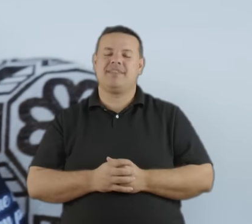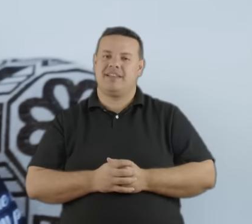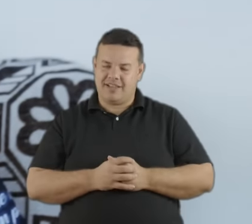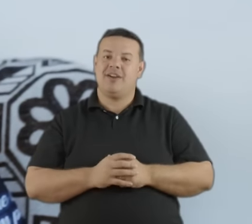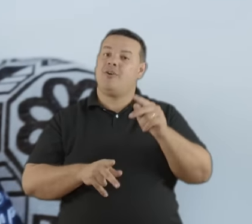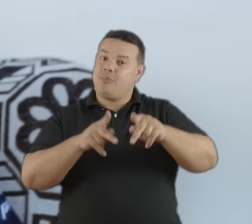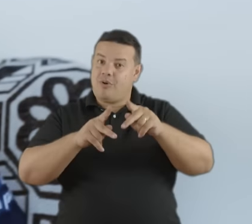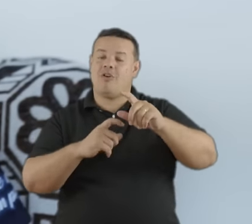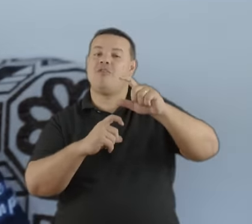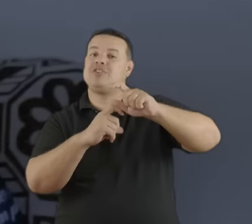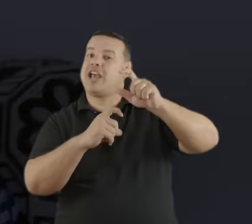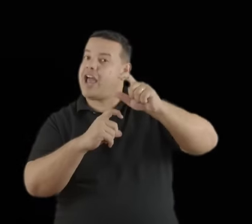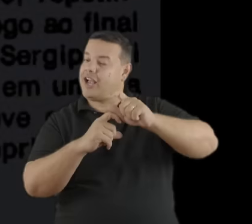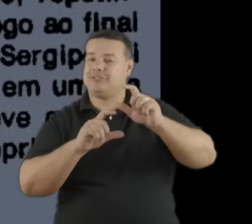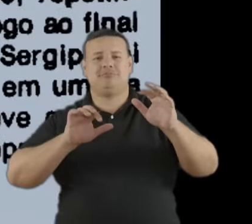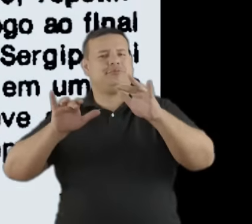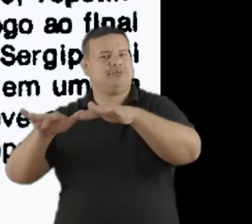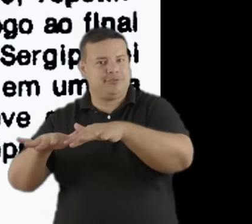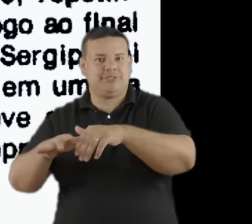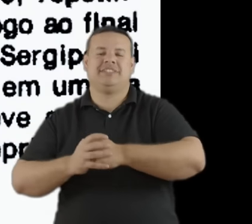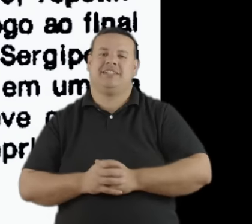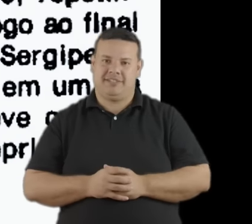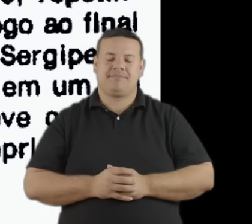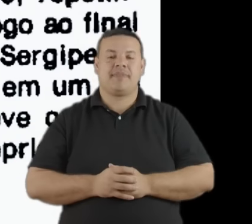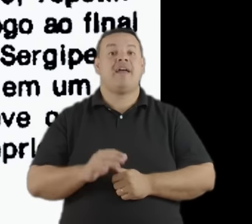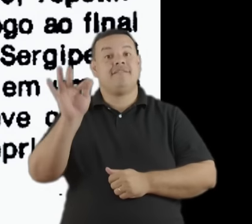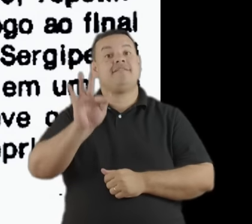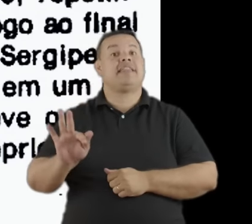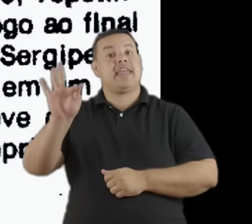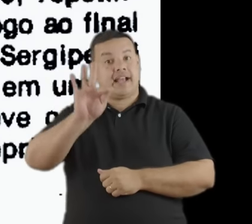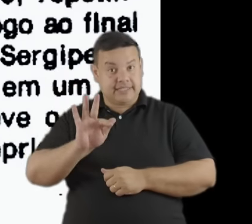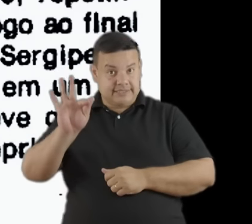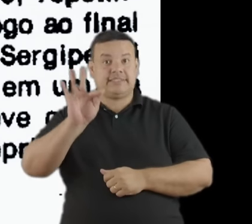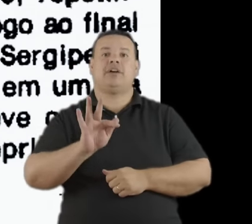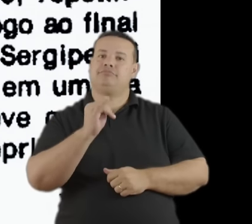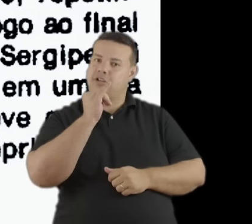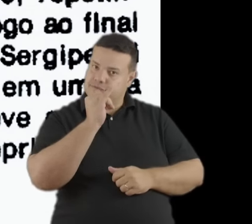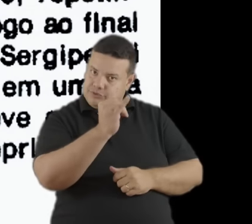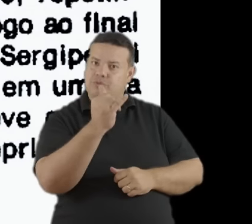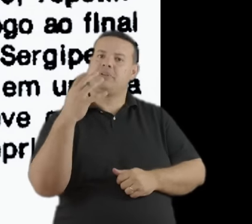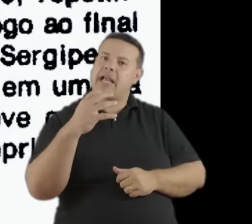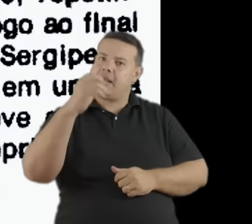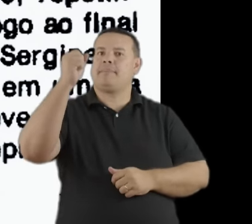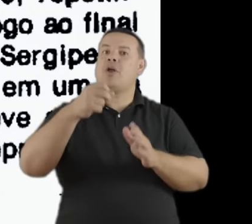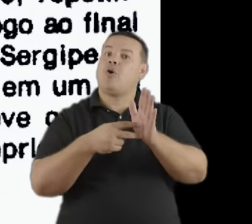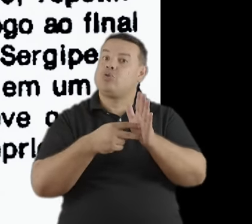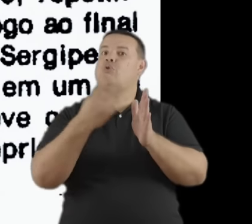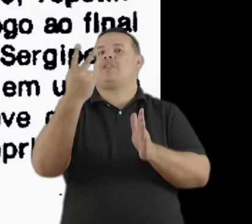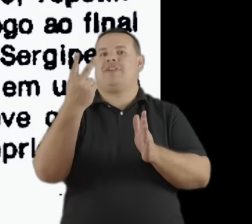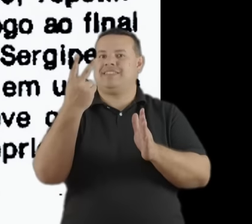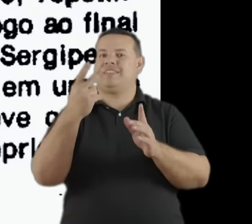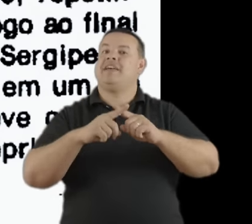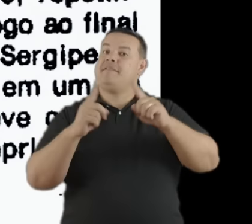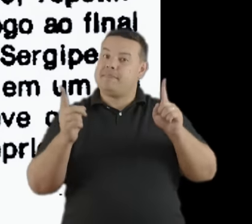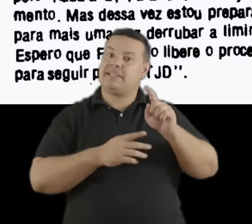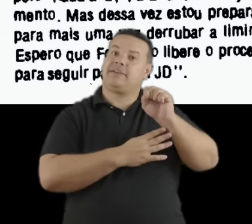povo em Aracaju era trio, era... A federação proclamou o clube rubro campeão por 2 vezes, mas teve que